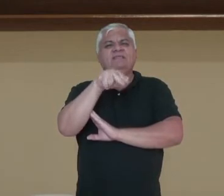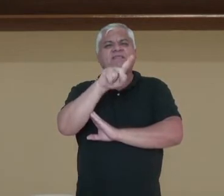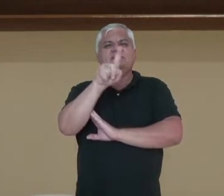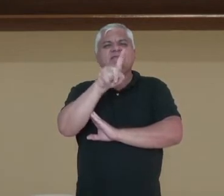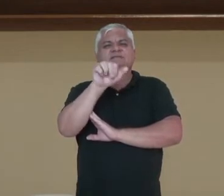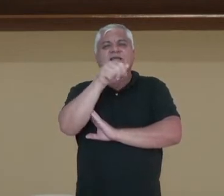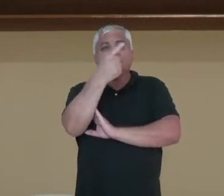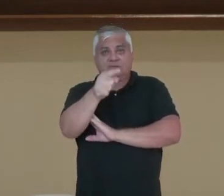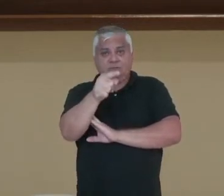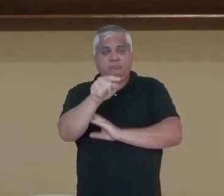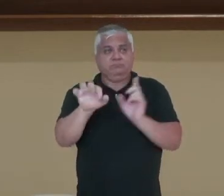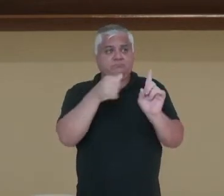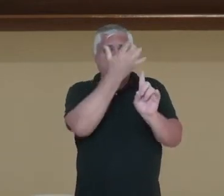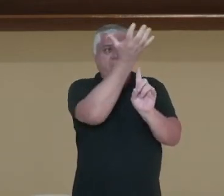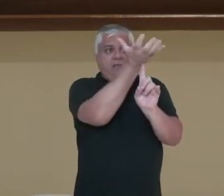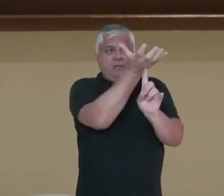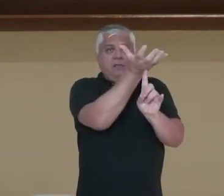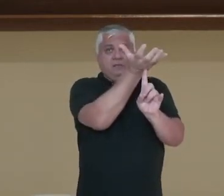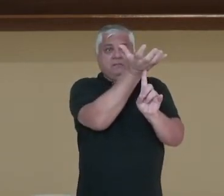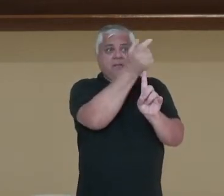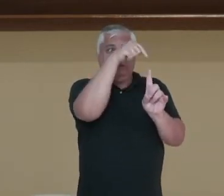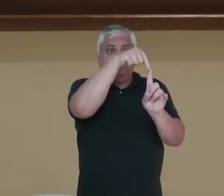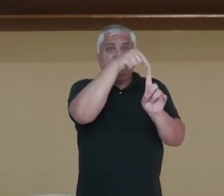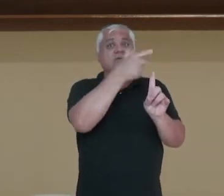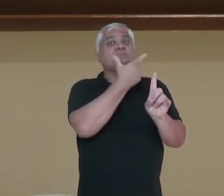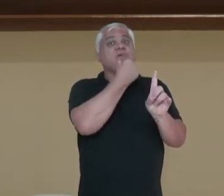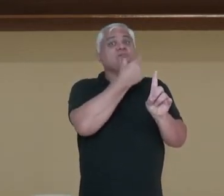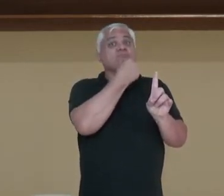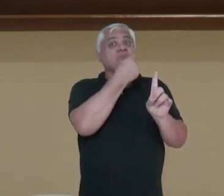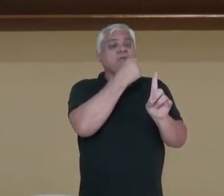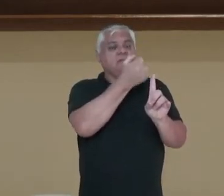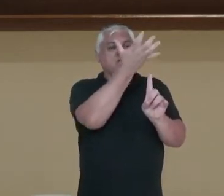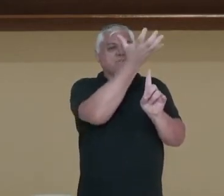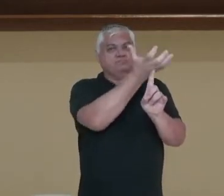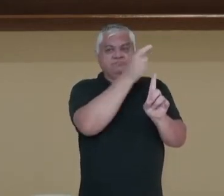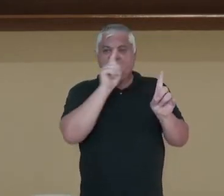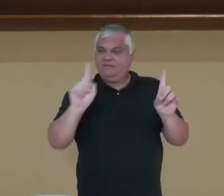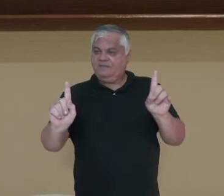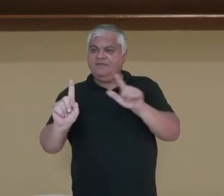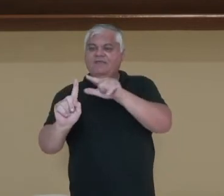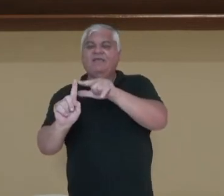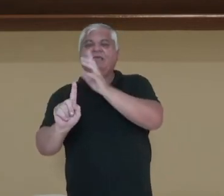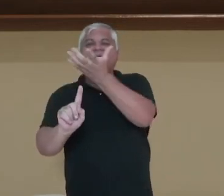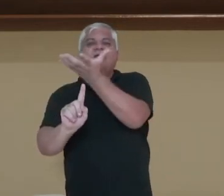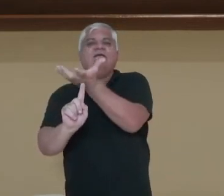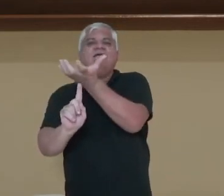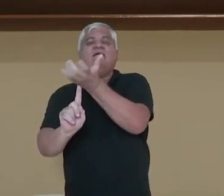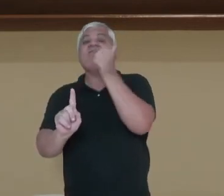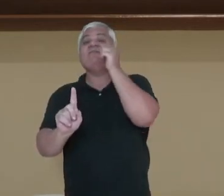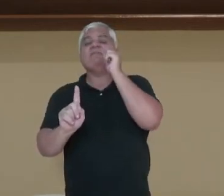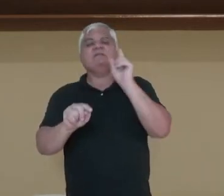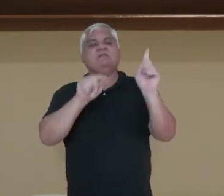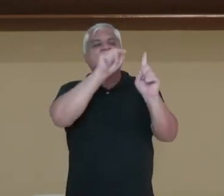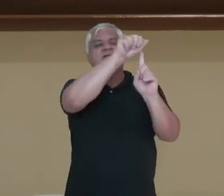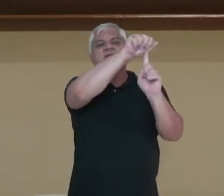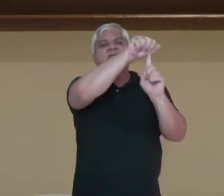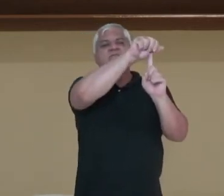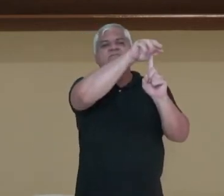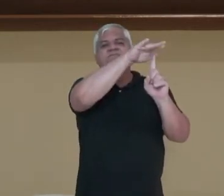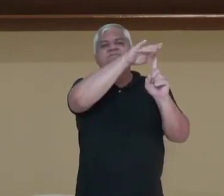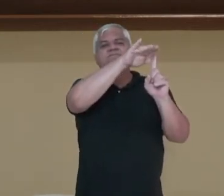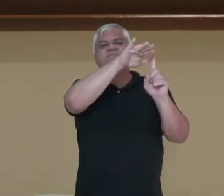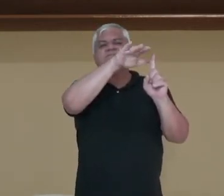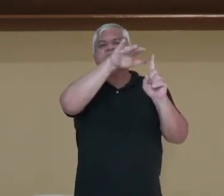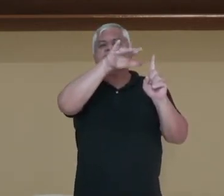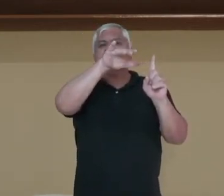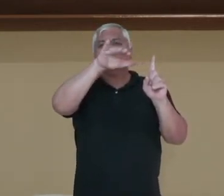de pólen, ele viaja da planta masculina para a feminina através do vento. E não existe uma diferenciação entre a árvore